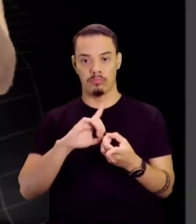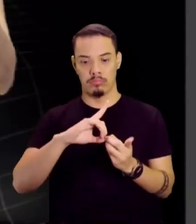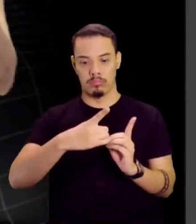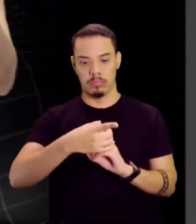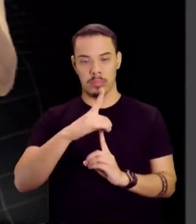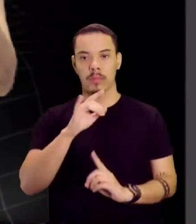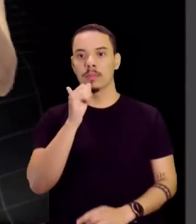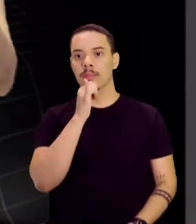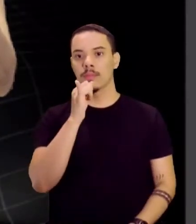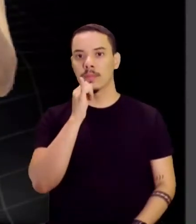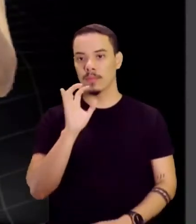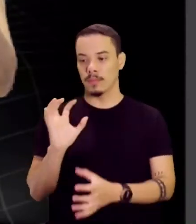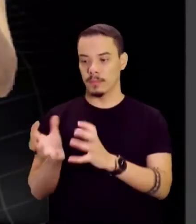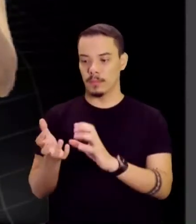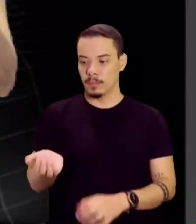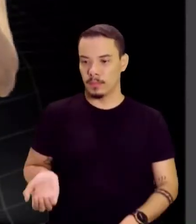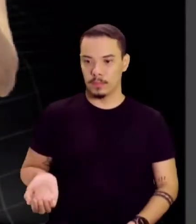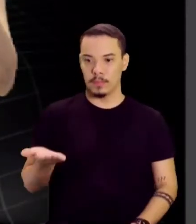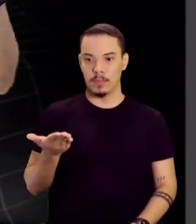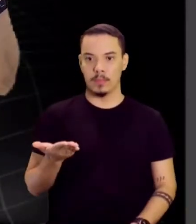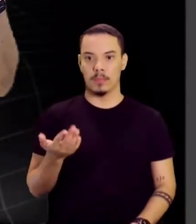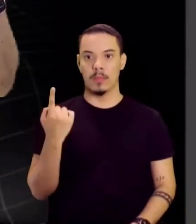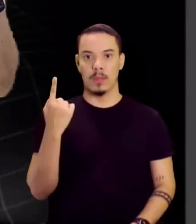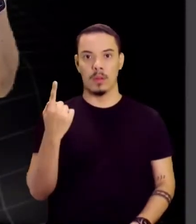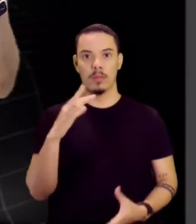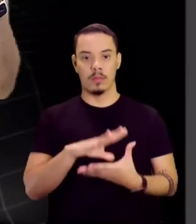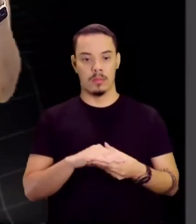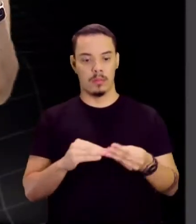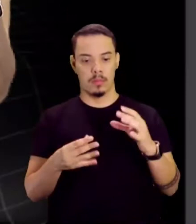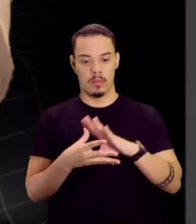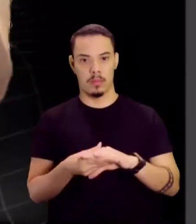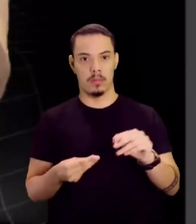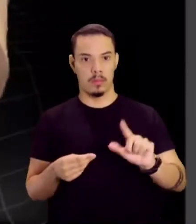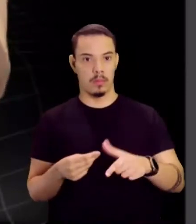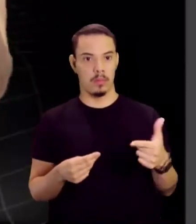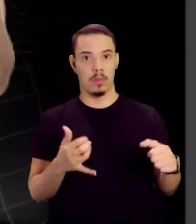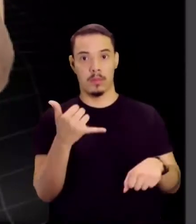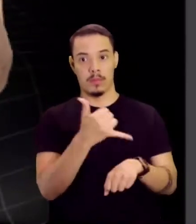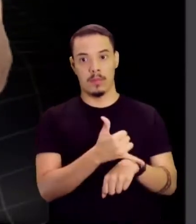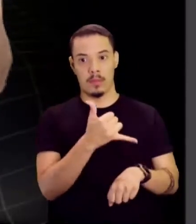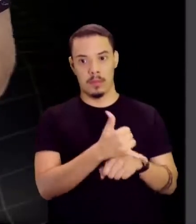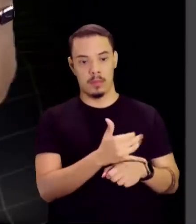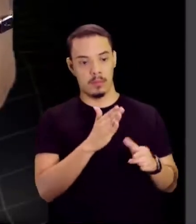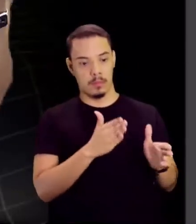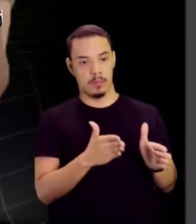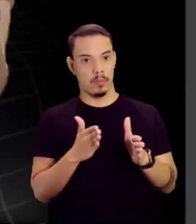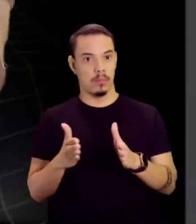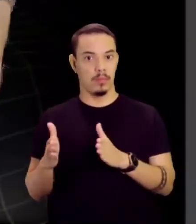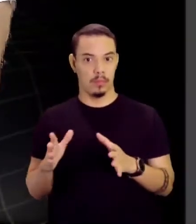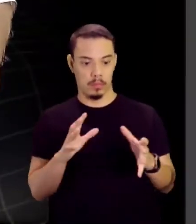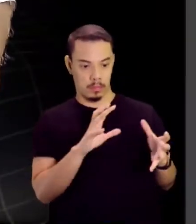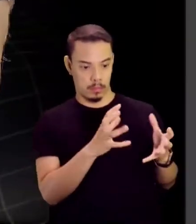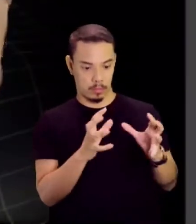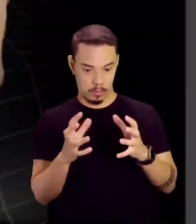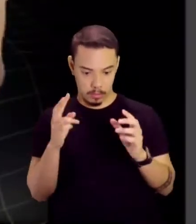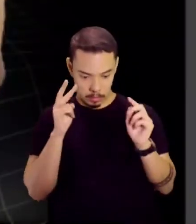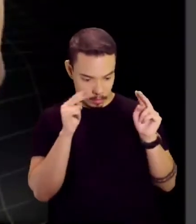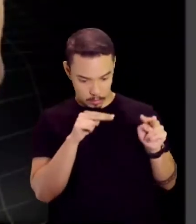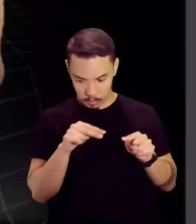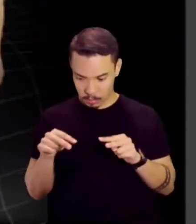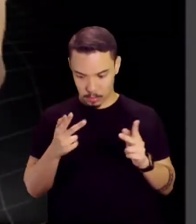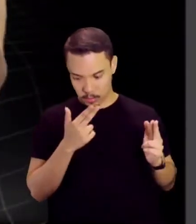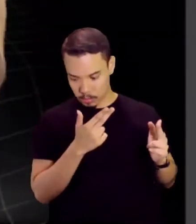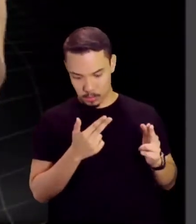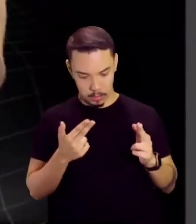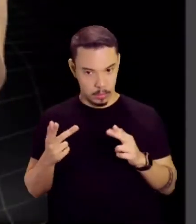duas bolas de boliche, uma de algodão e uma de ferro, por exemplo, dimensões iguais, ok? Isso. Aí,